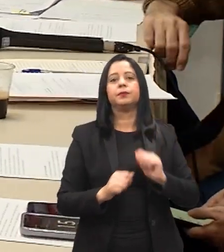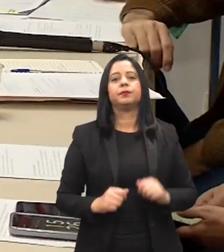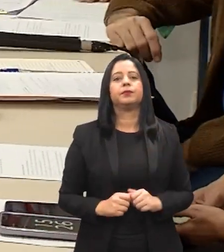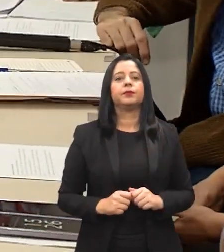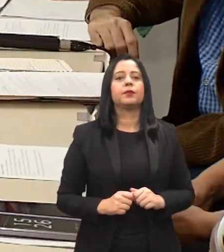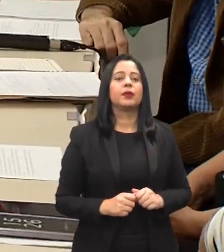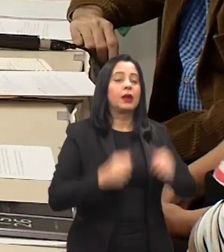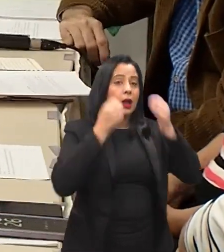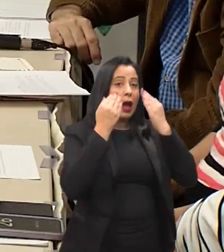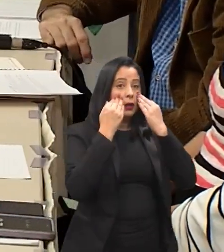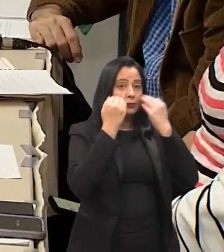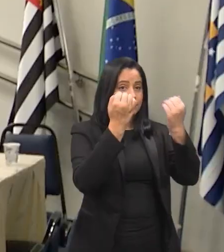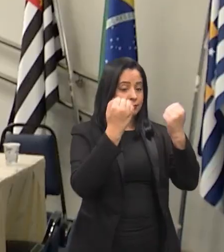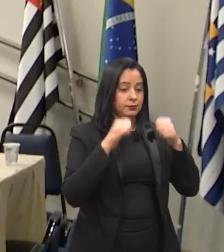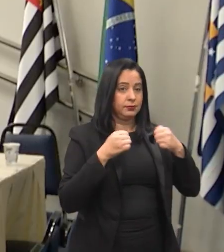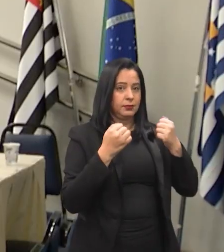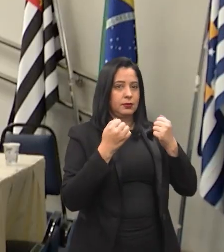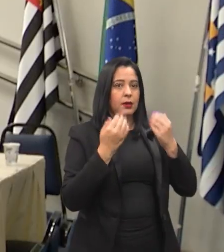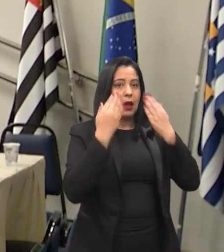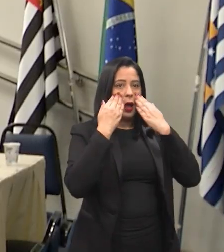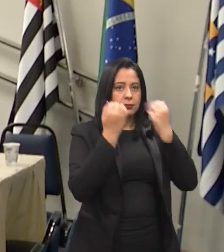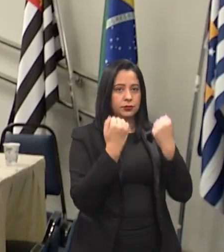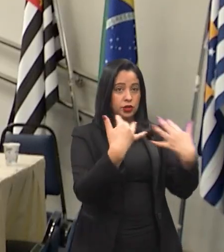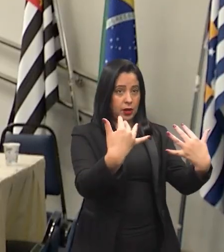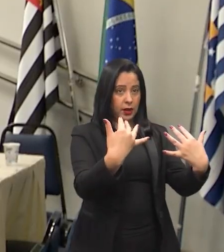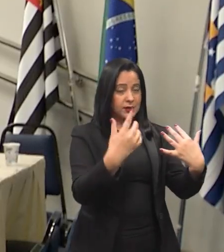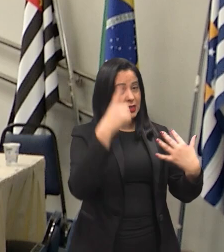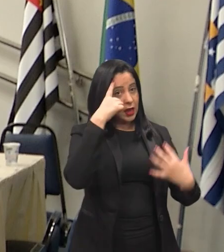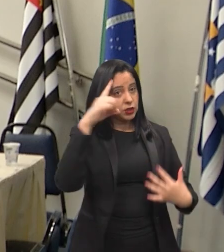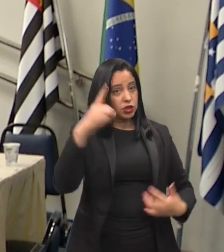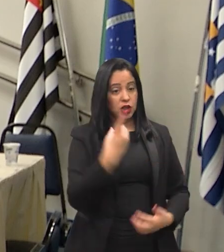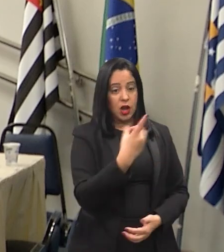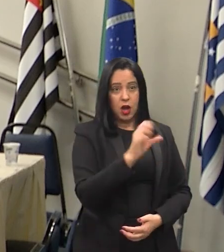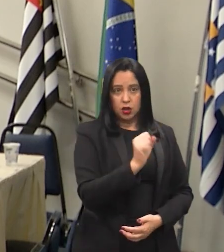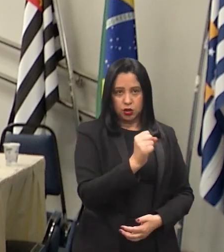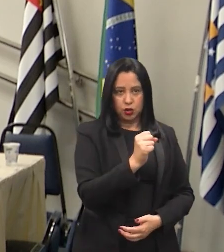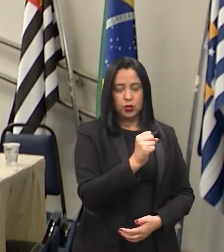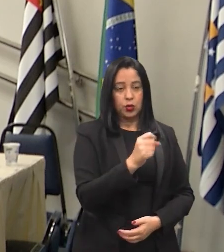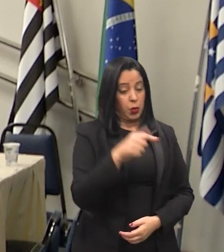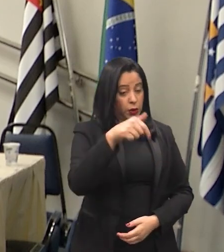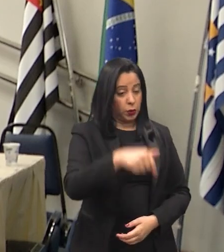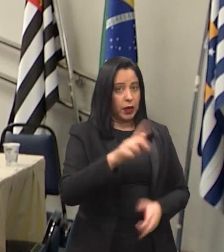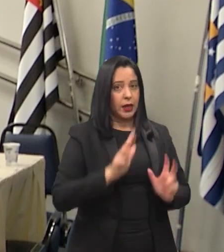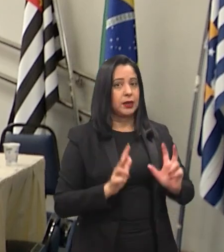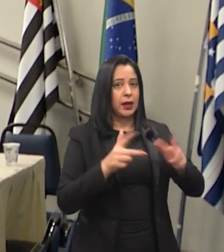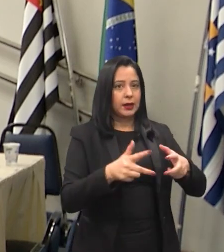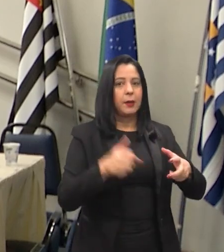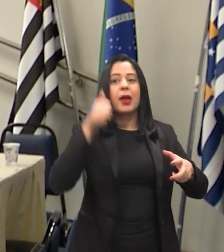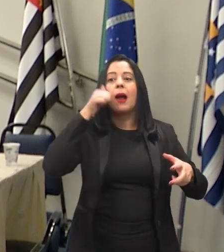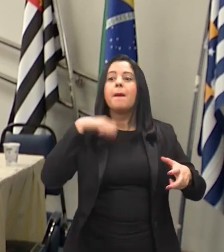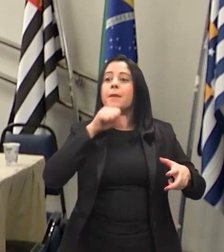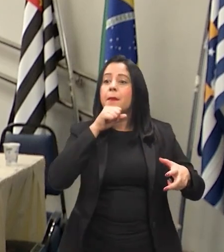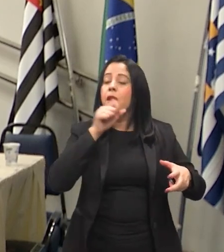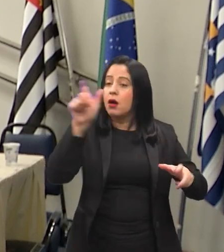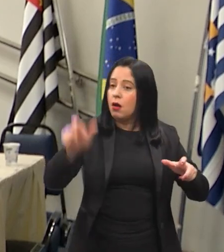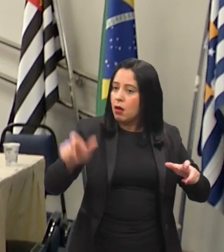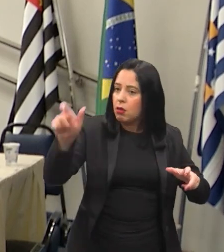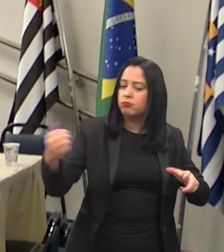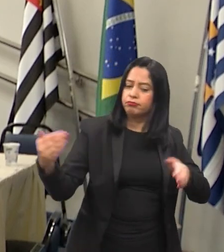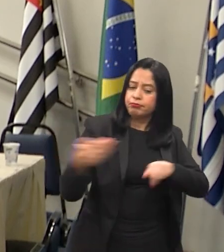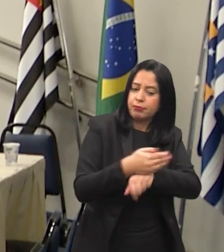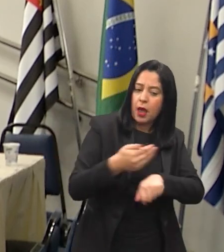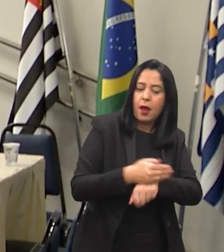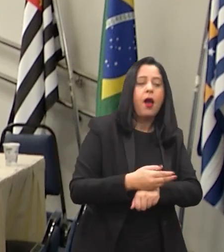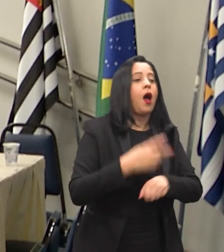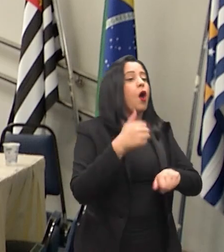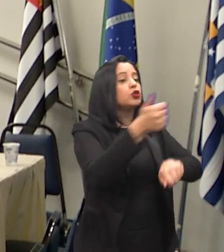durante a reunião da Frente Parlamentar. A audiência pública nós chamamos agora para o dia 18, aqui na casa, onde nós vamos receber as mães,